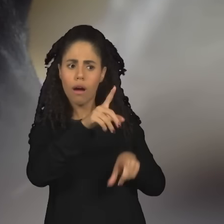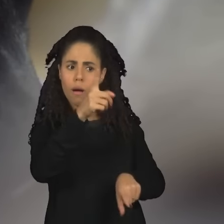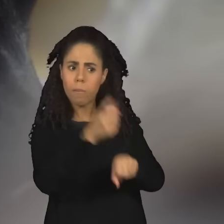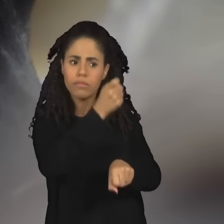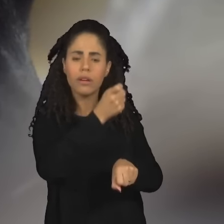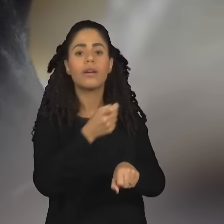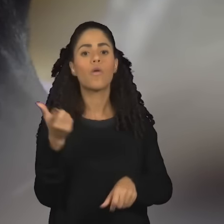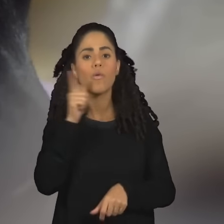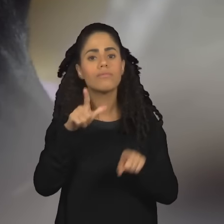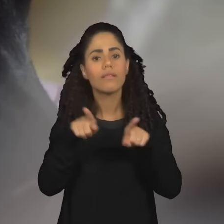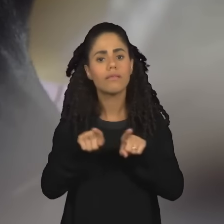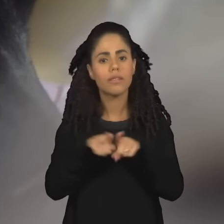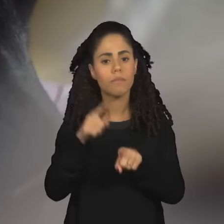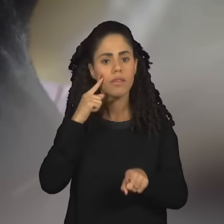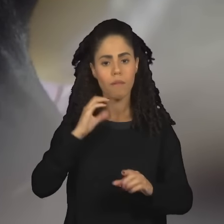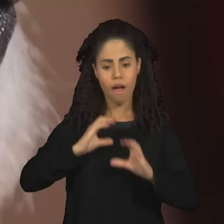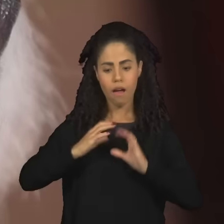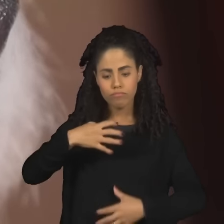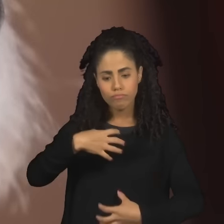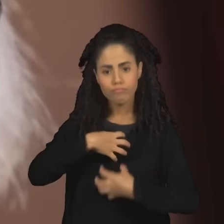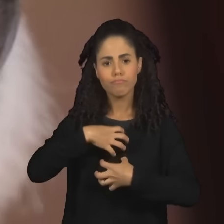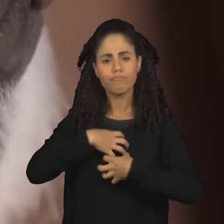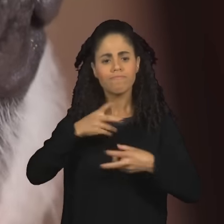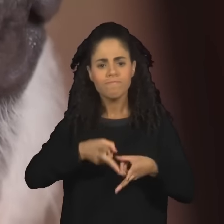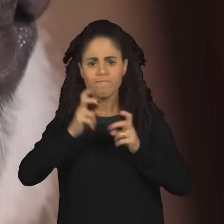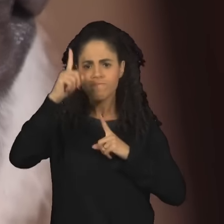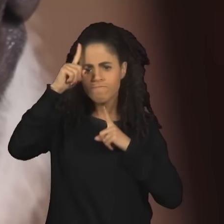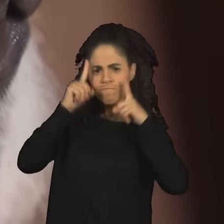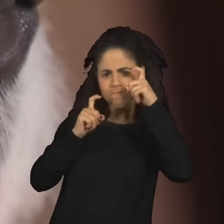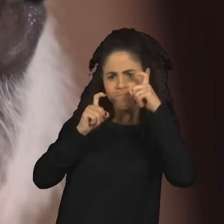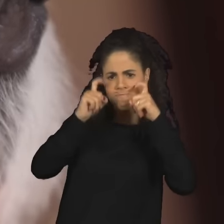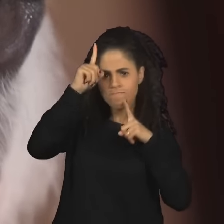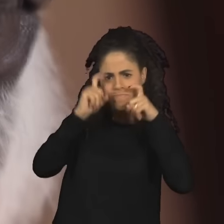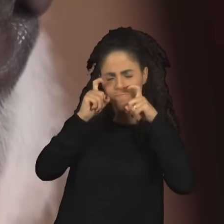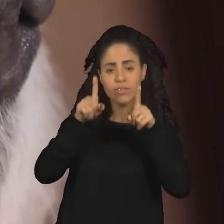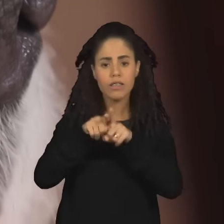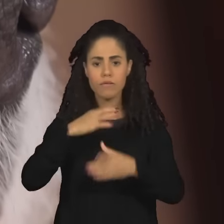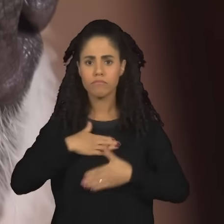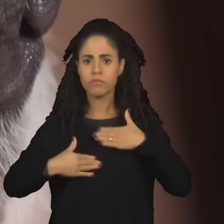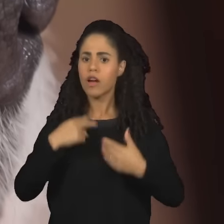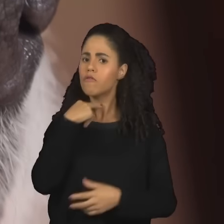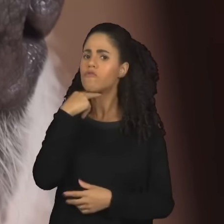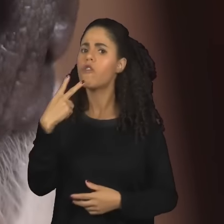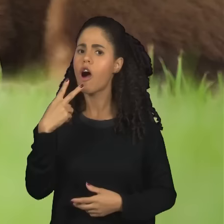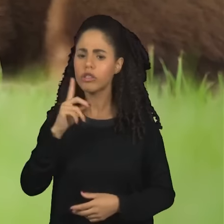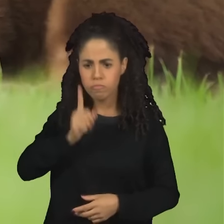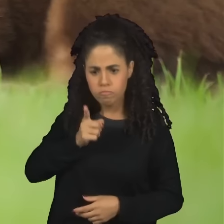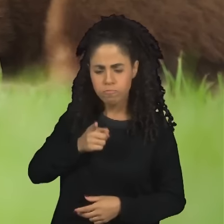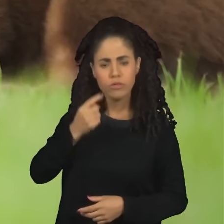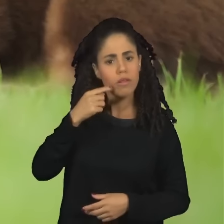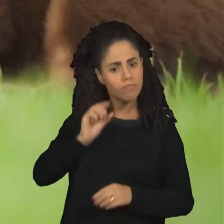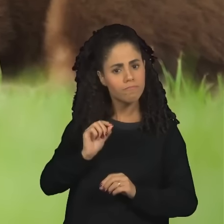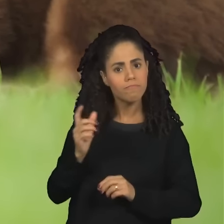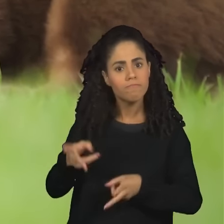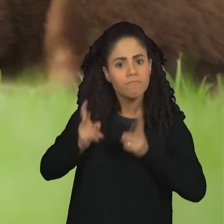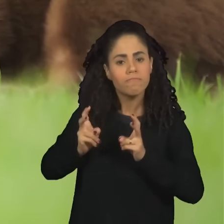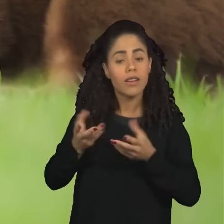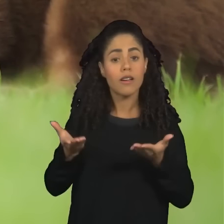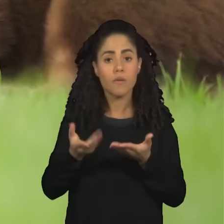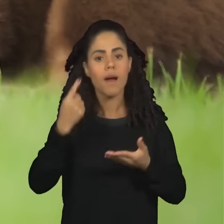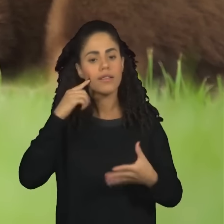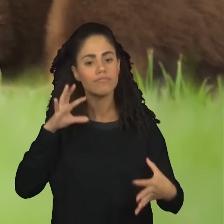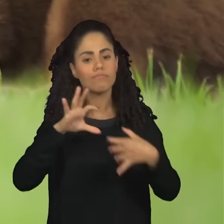de comunicação por meio de comportamentos, expressões faciais e até tons de voz. Uma ligação